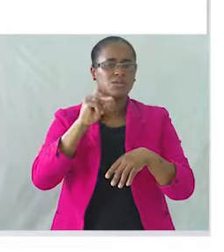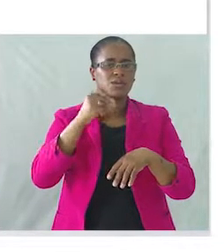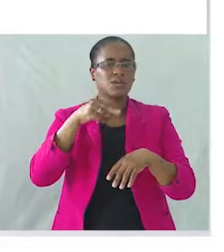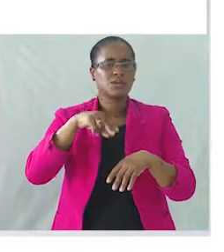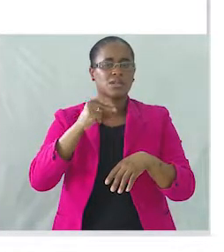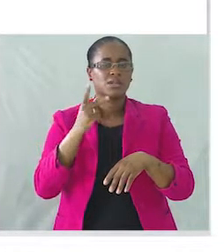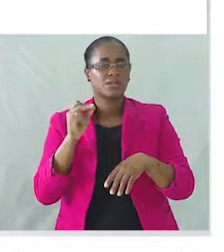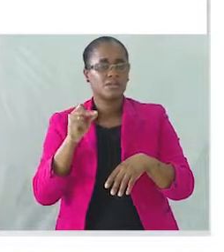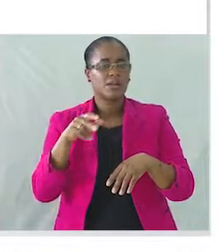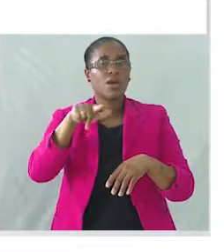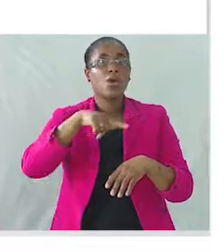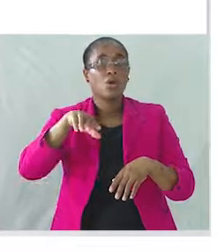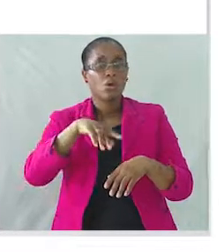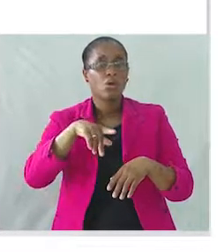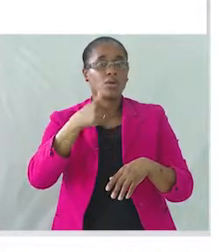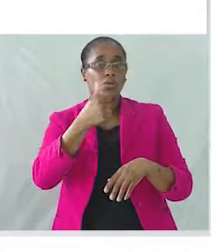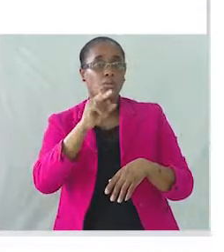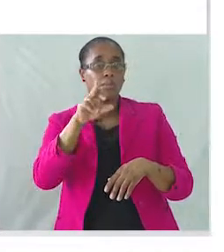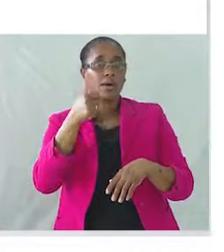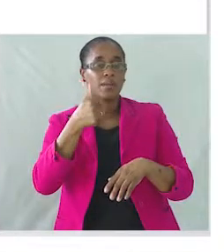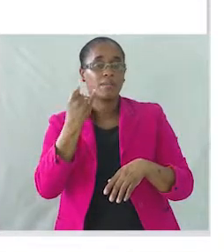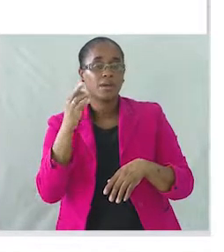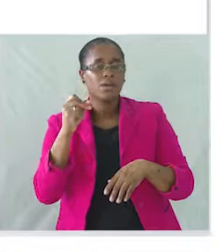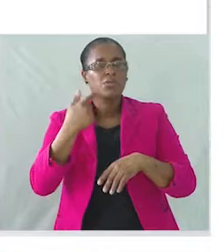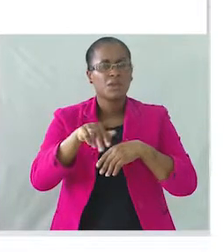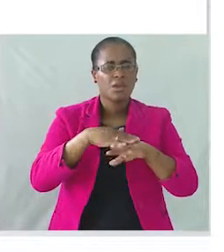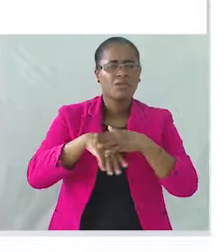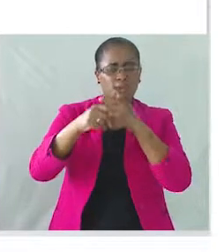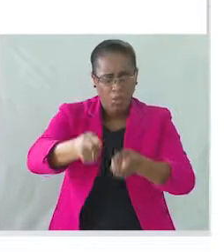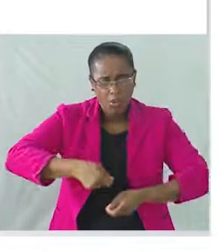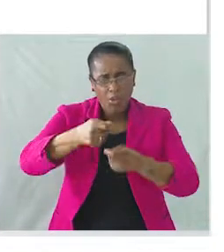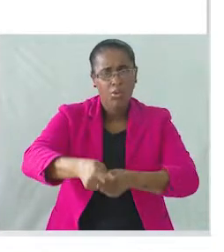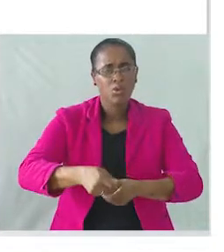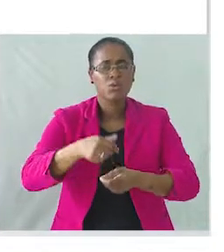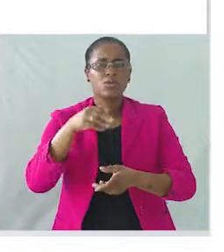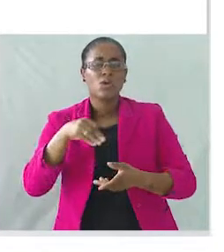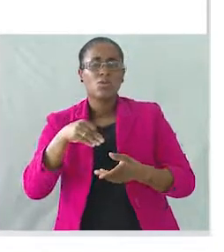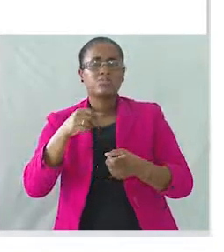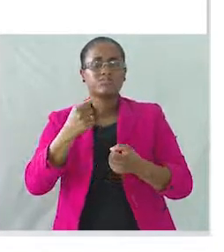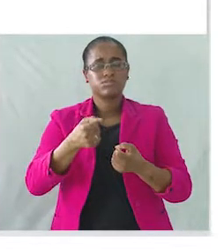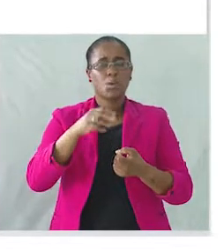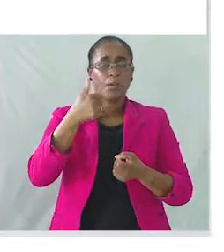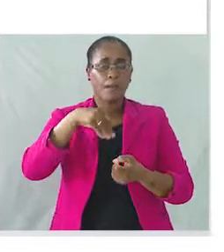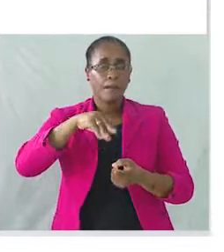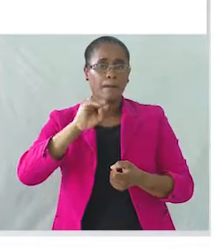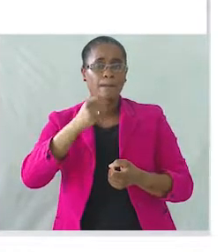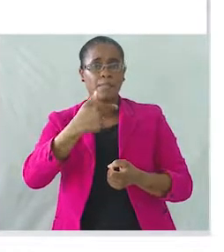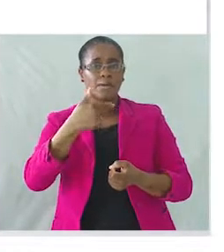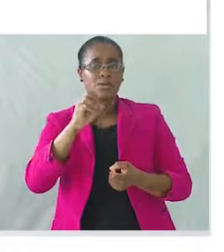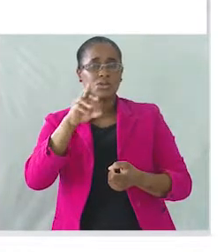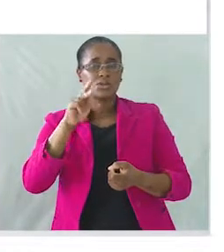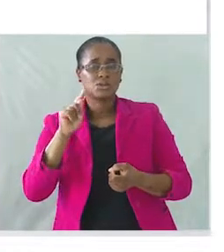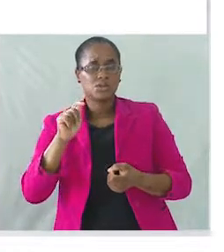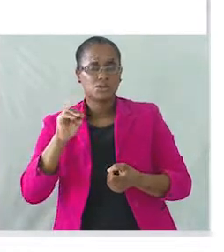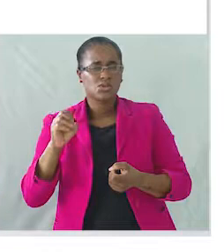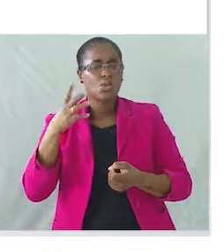a cova. Os pastores, quando ali passavam com os seus rebanhos, cortavam canas para